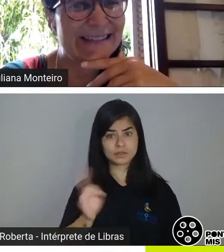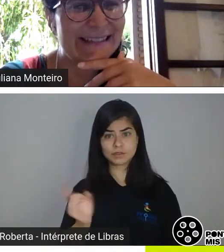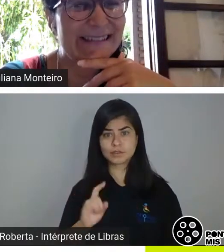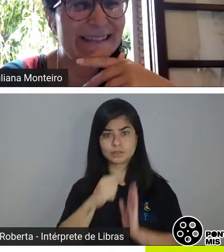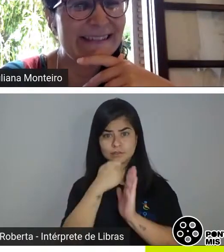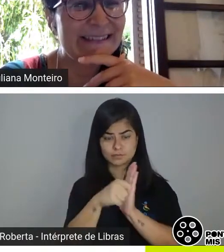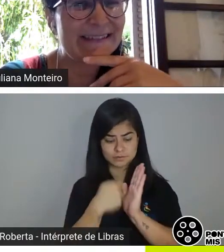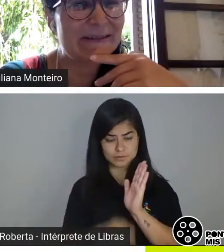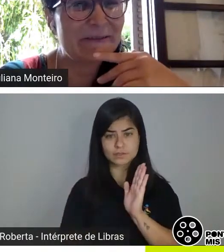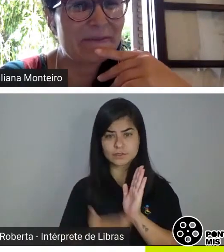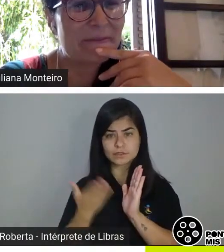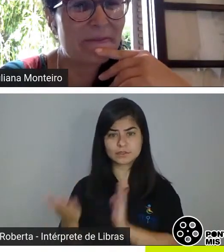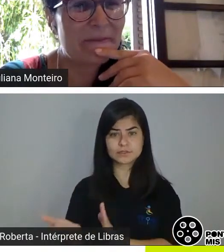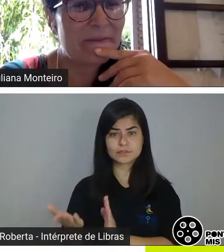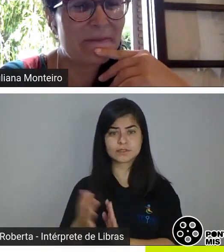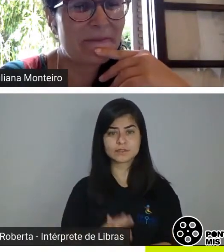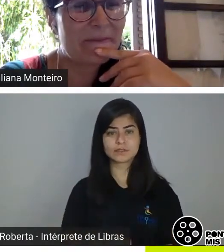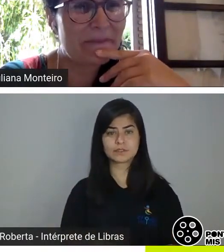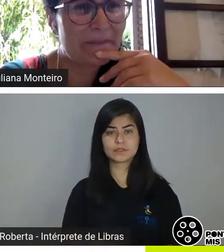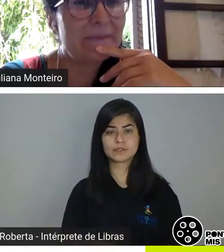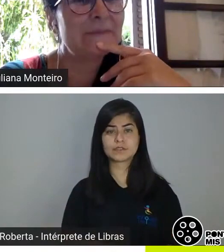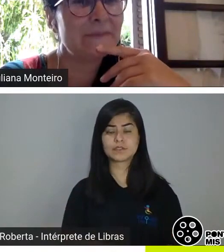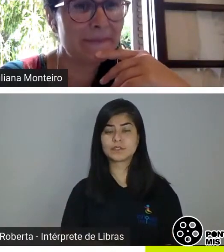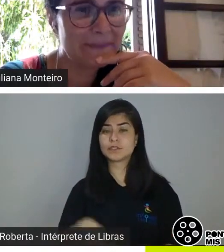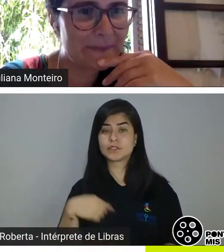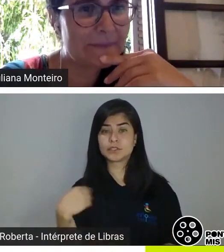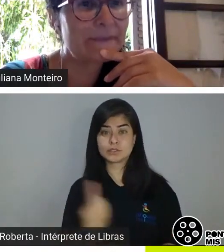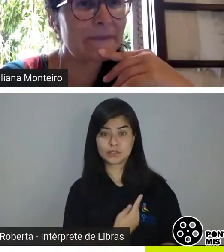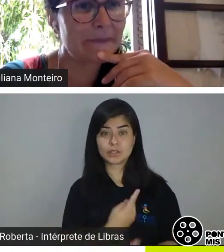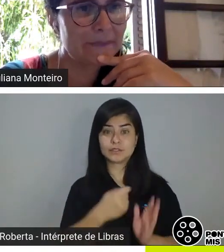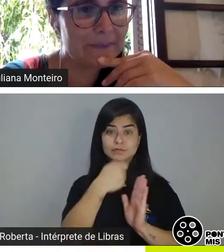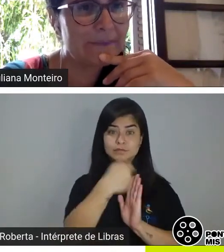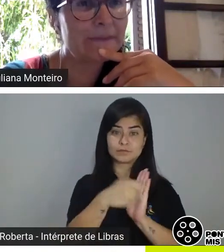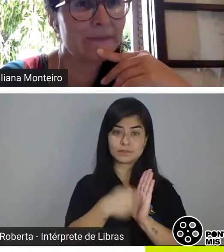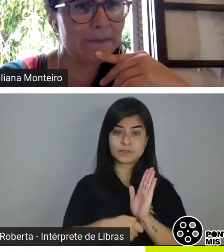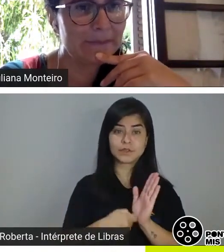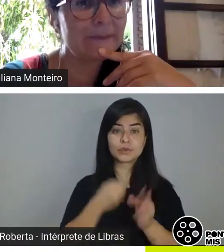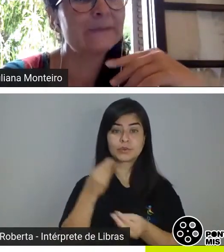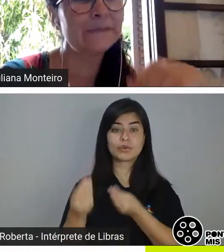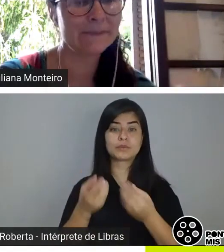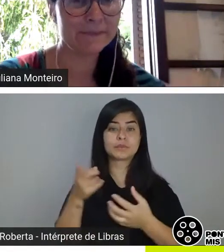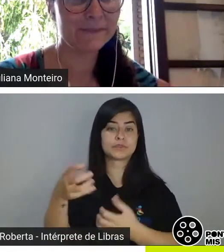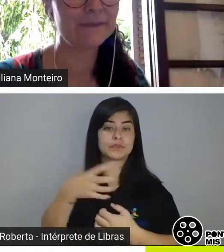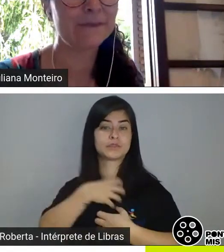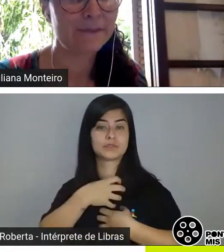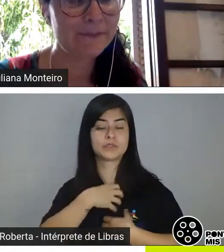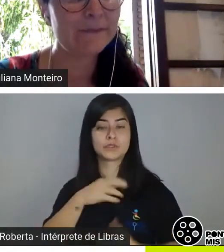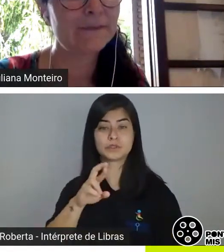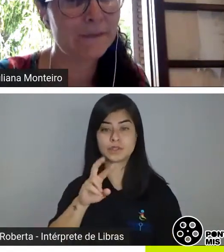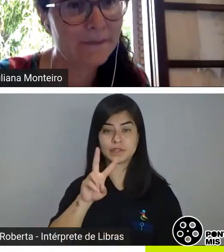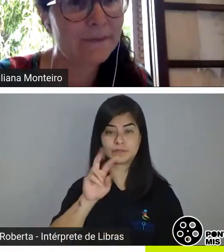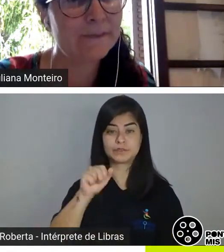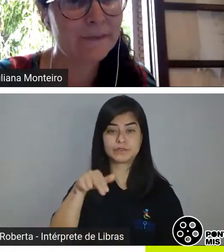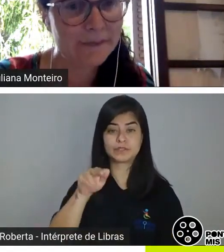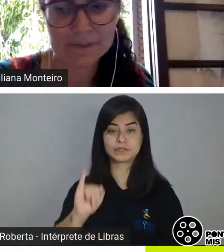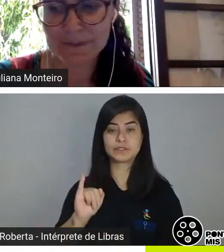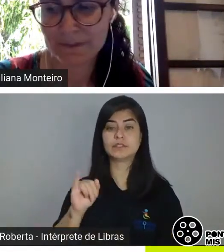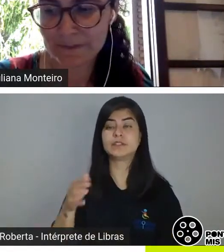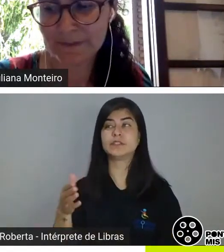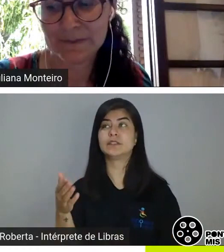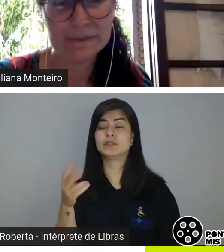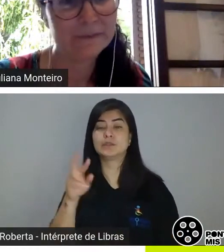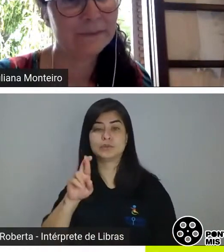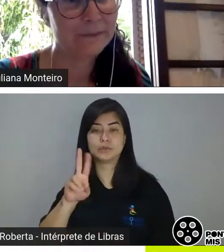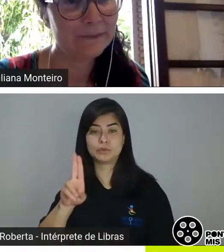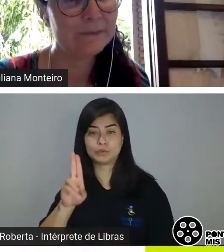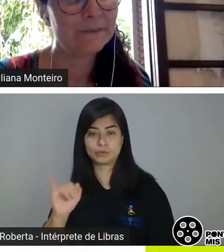que está escrito. A gente já escrevia meio sabendo como é que a Vani e o Rui falavam, eles falam desse jeito, então a gente já sabe como é que eles